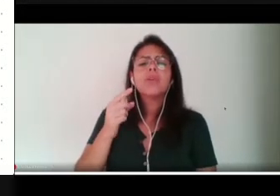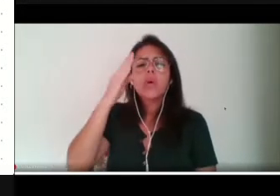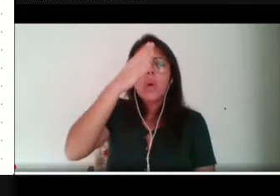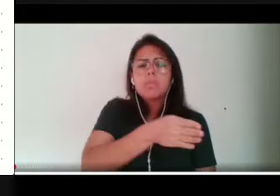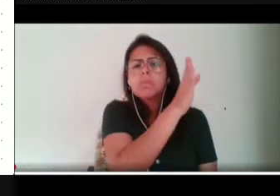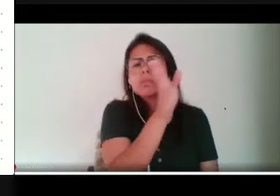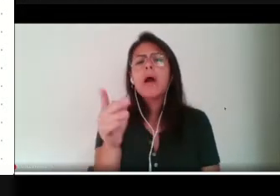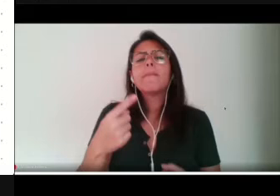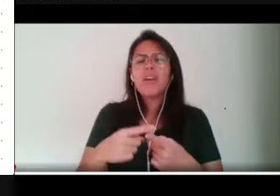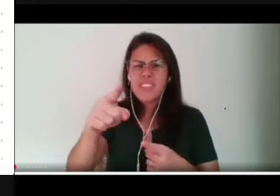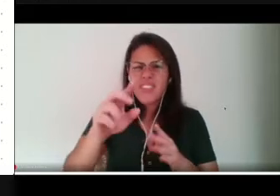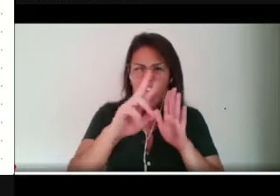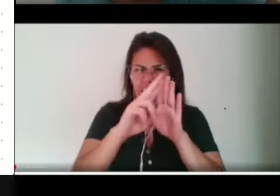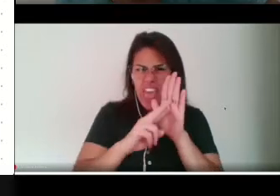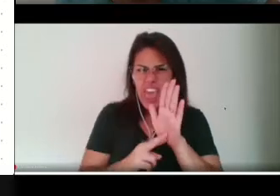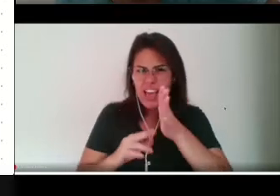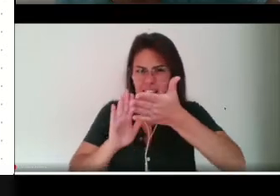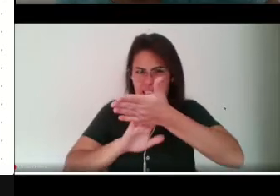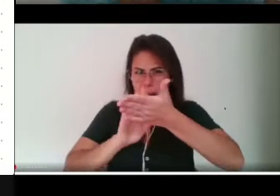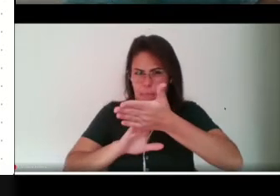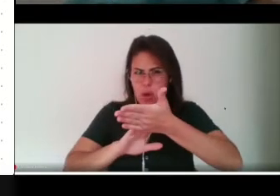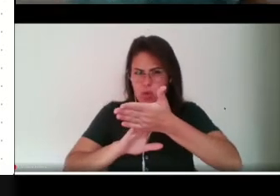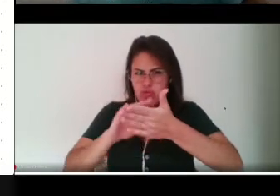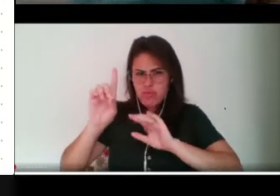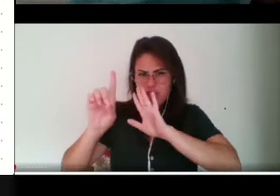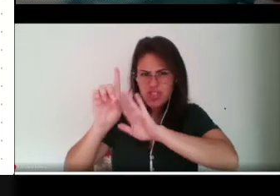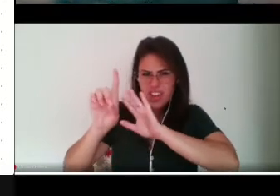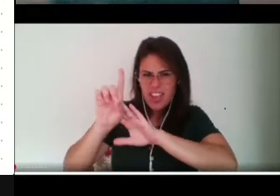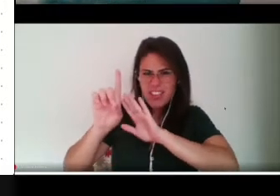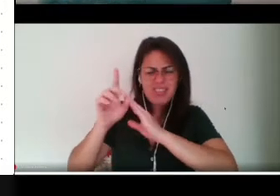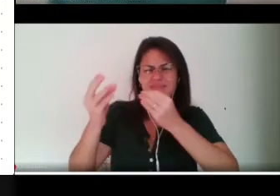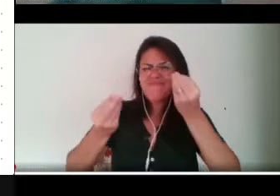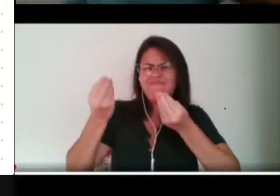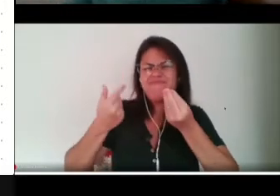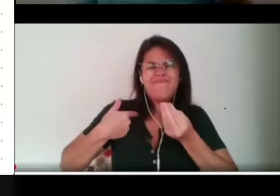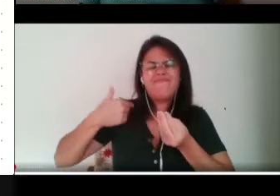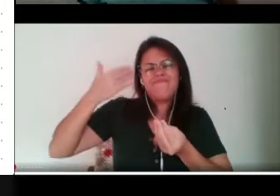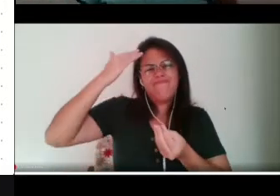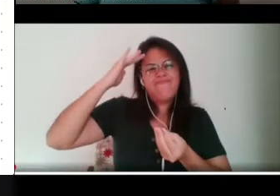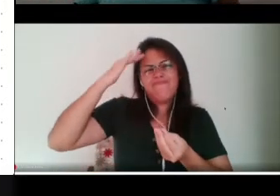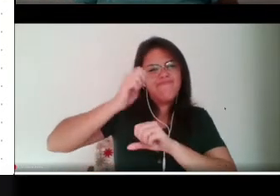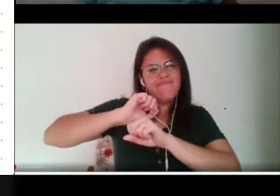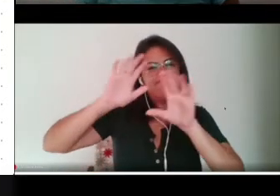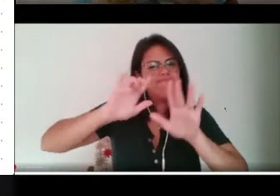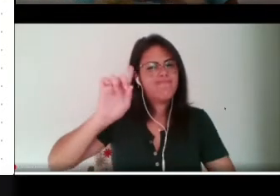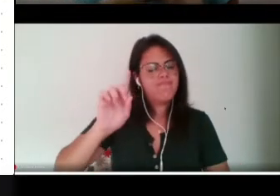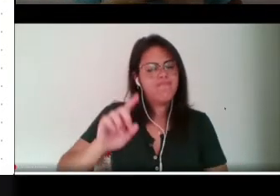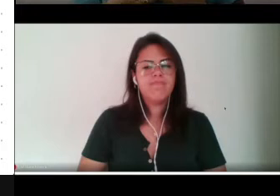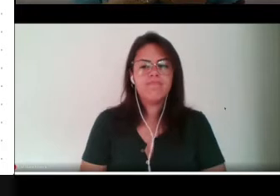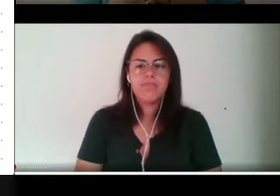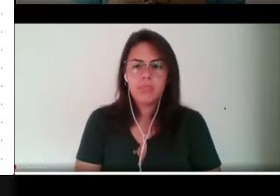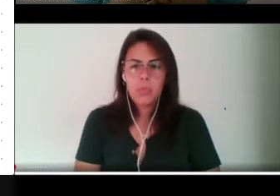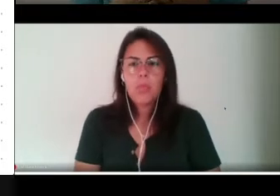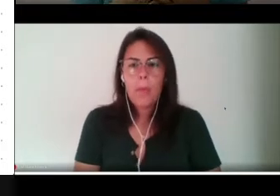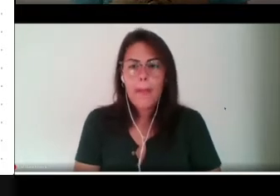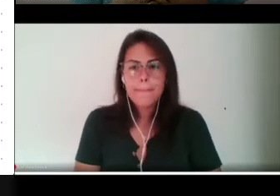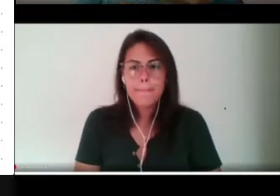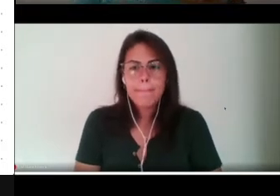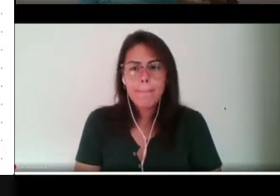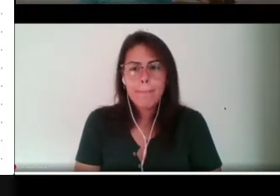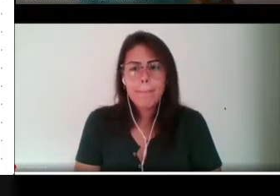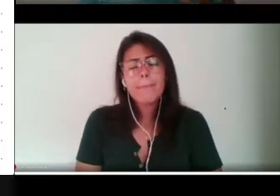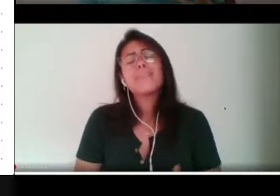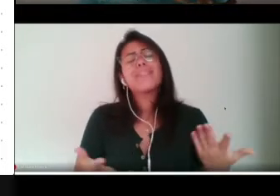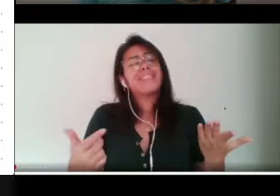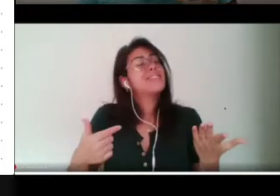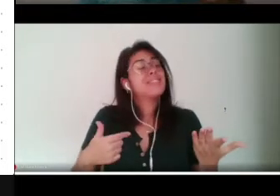falou. Entendi. É o seguinte, olha só. Eu sou péssima para explicar isso,